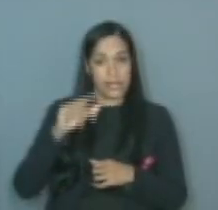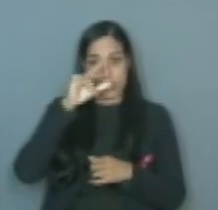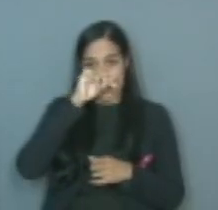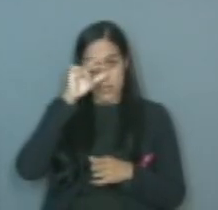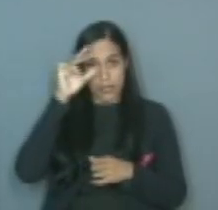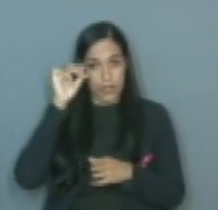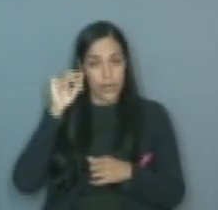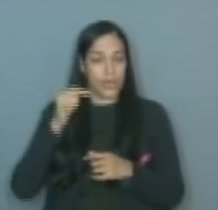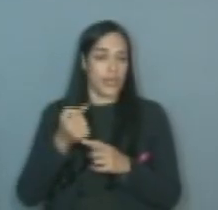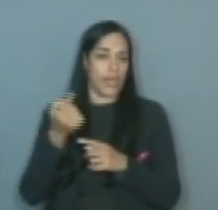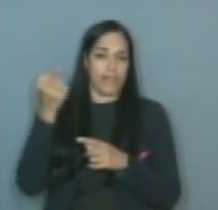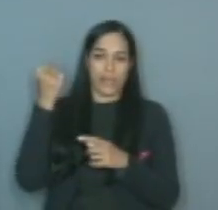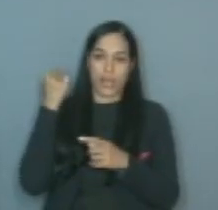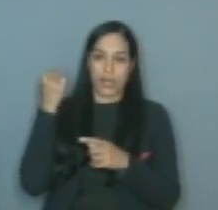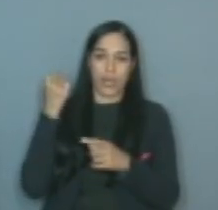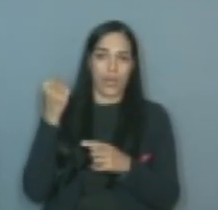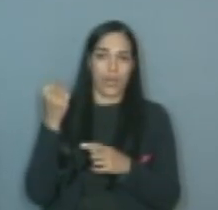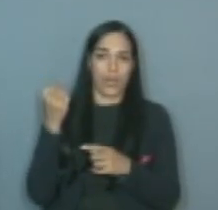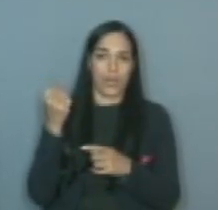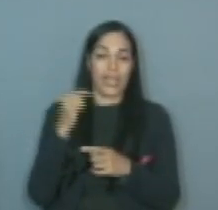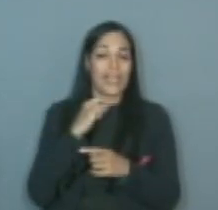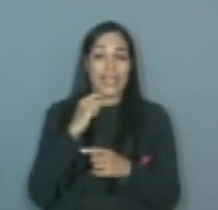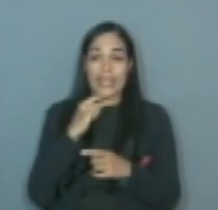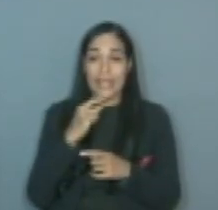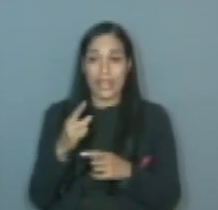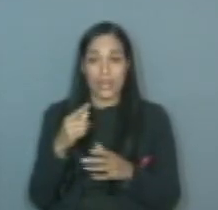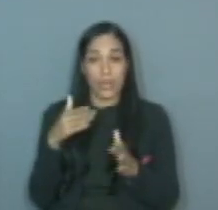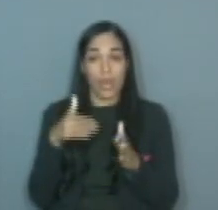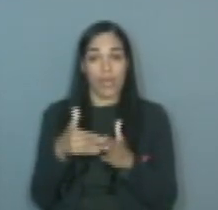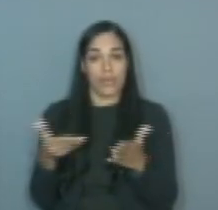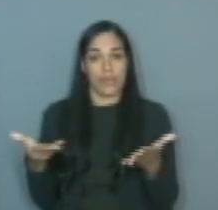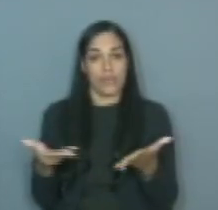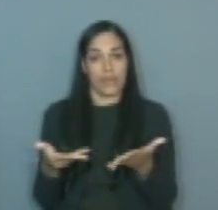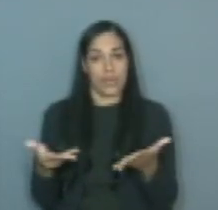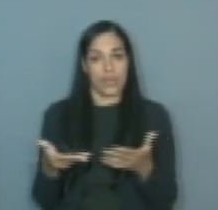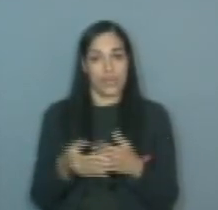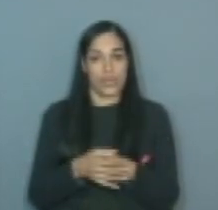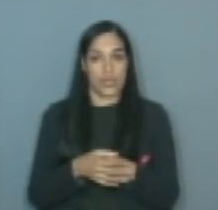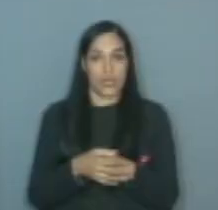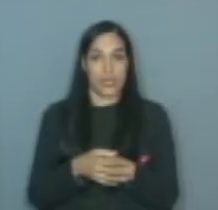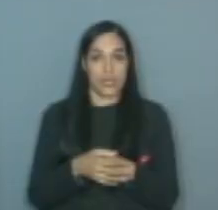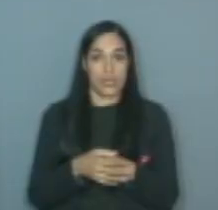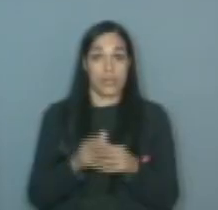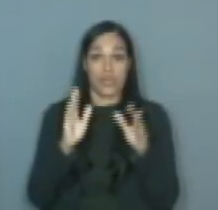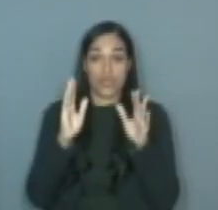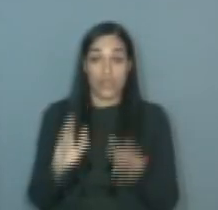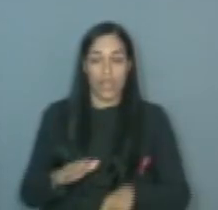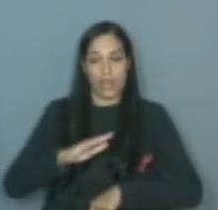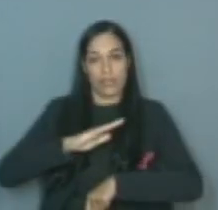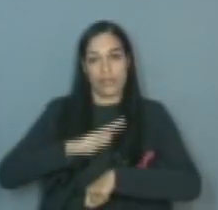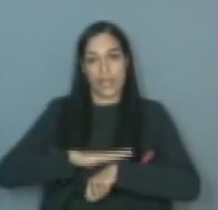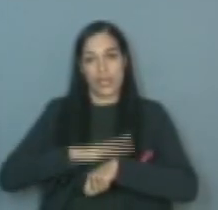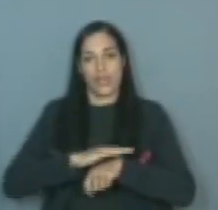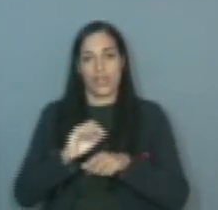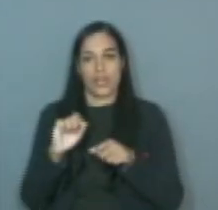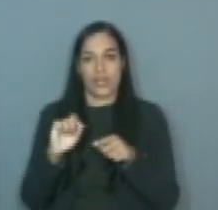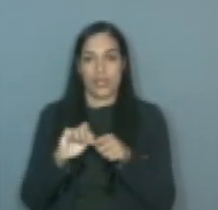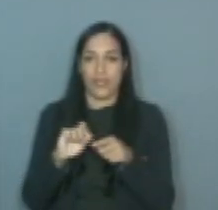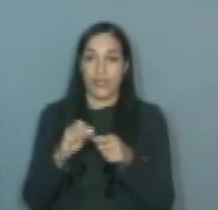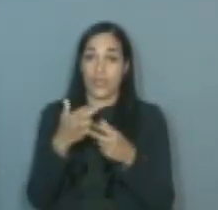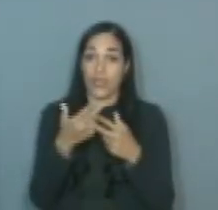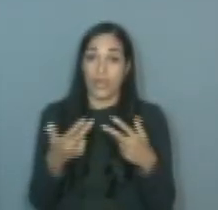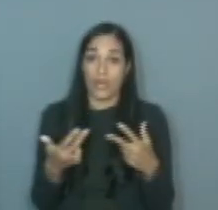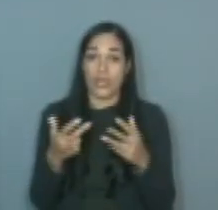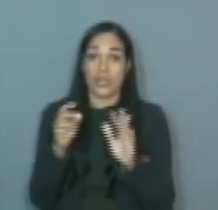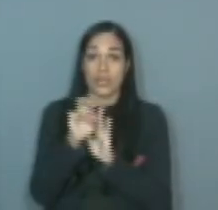pela passada, e sendo justo, nem por nenhuma até hoje. Mas já passou da hora de ser feito alguma coisa para que os cadeirantes